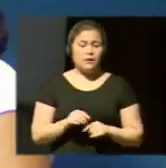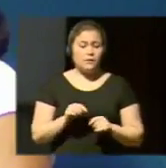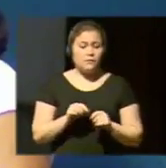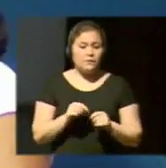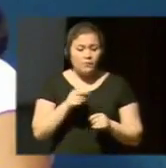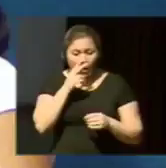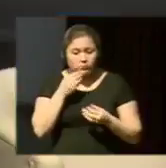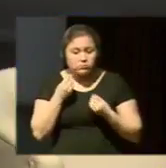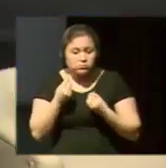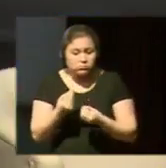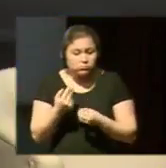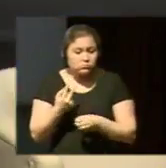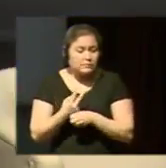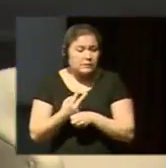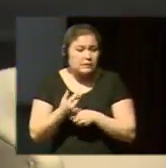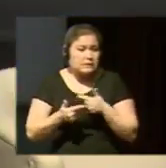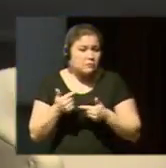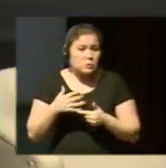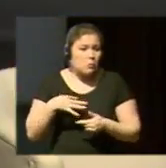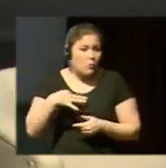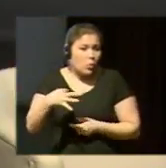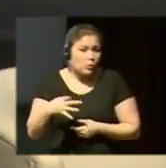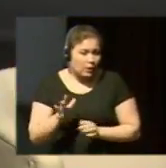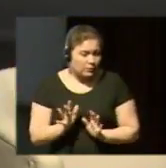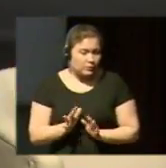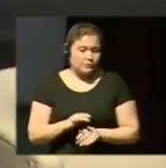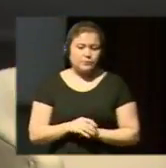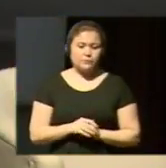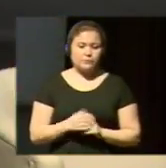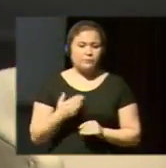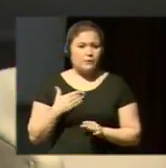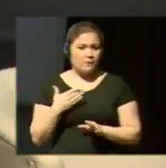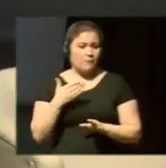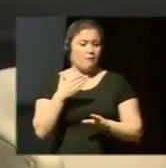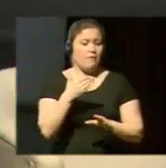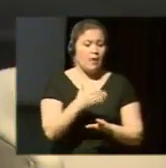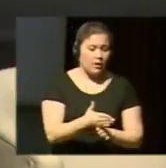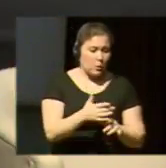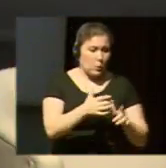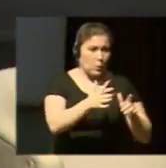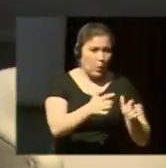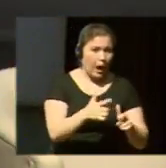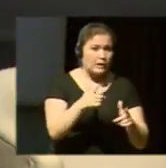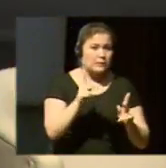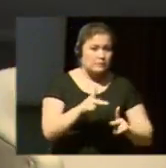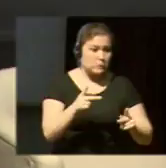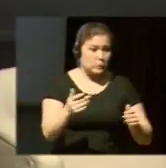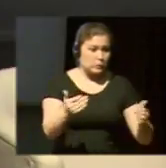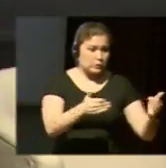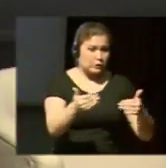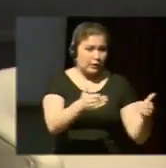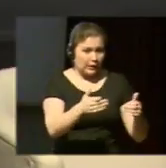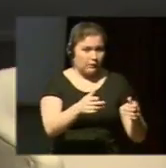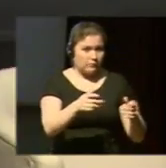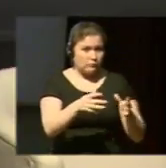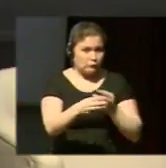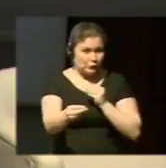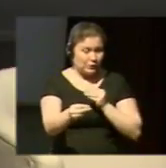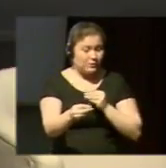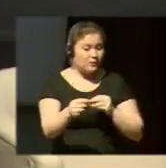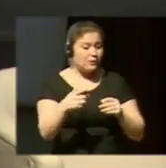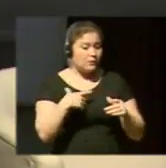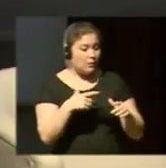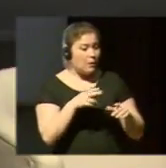prestar serviço voluntário. Ele vai lá na central de refugiados e se apresenta como voluntário